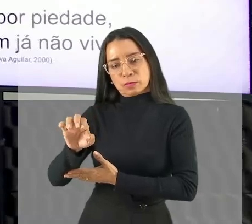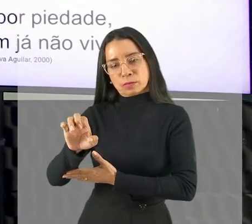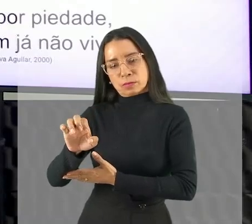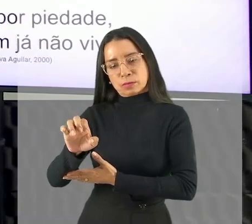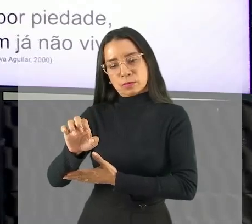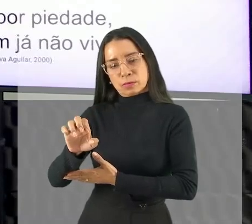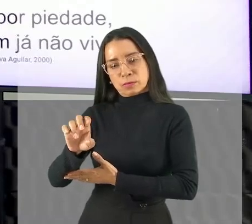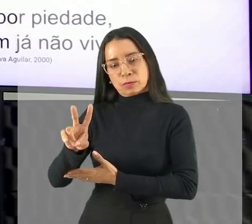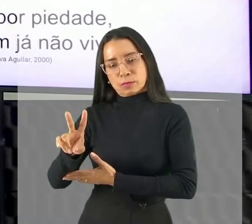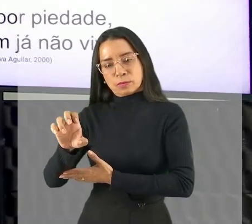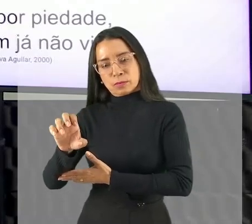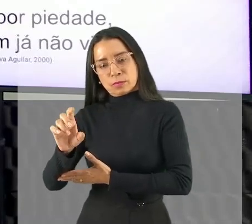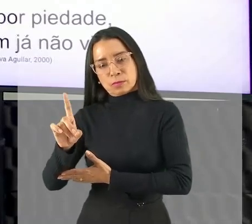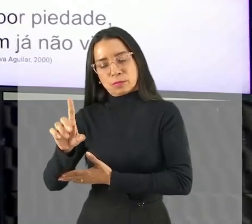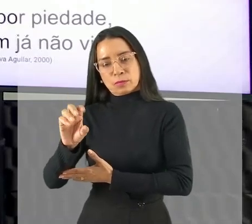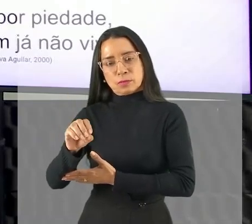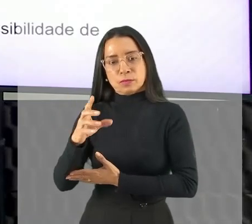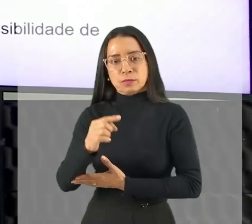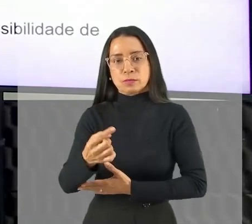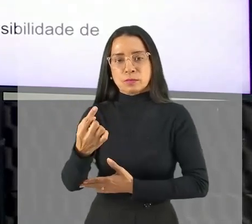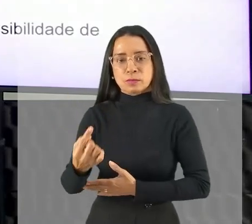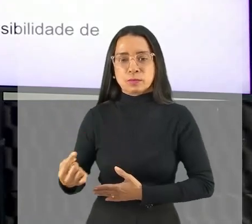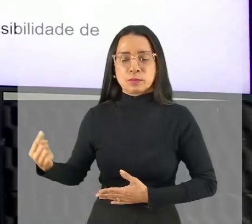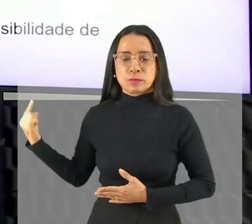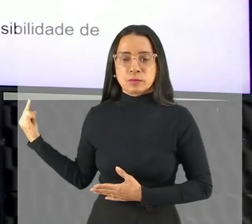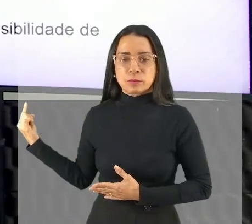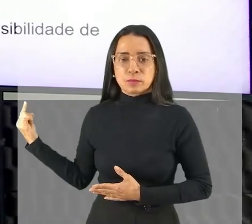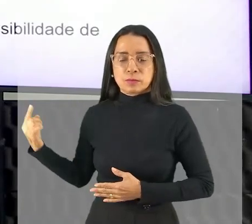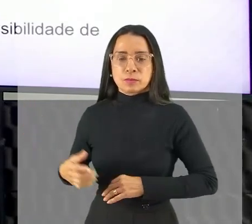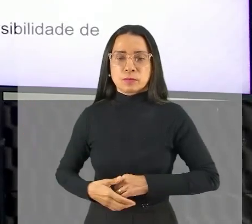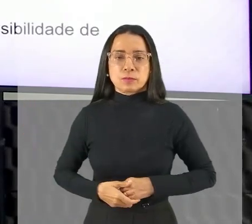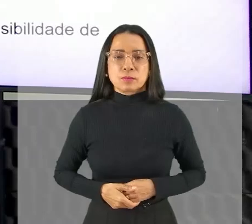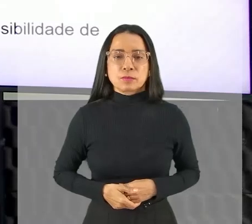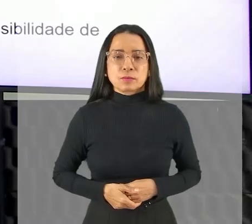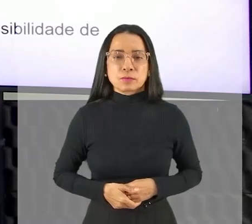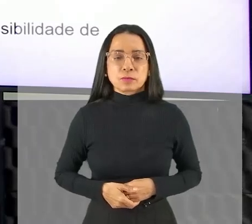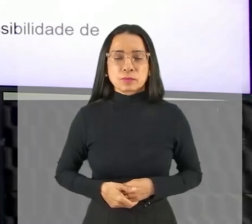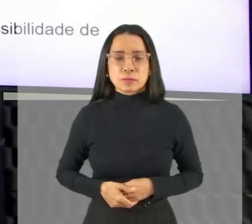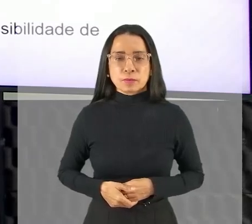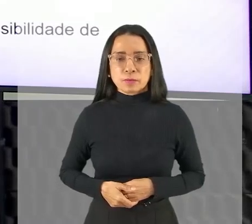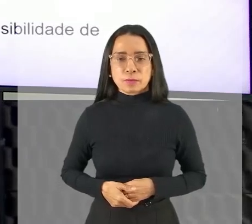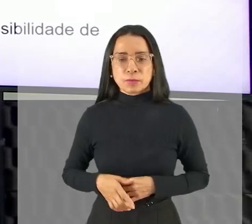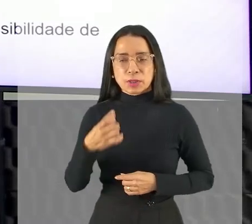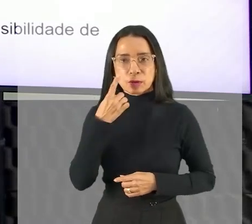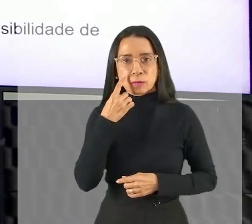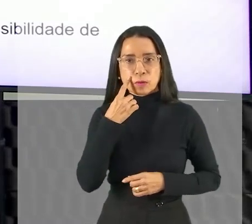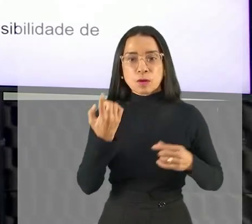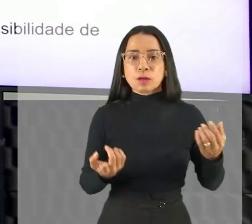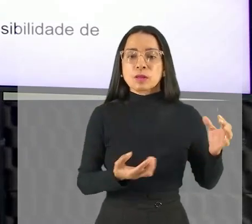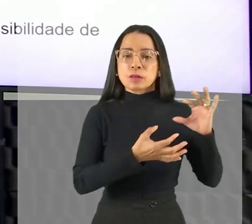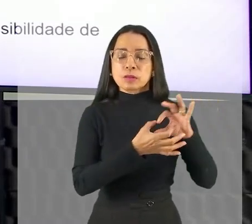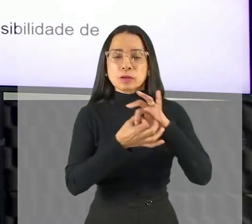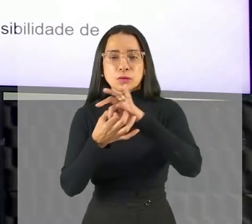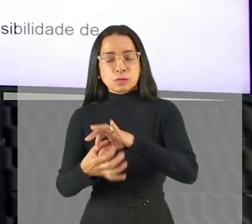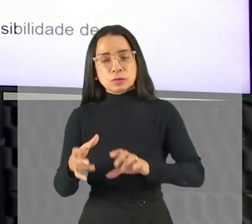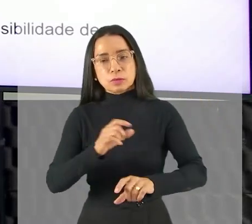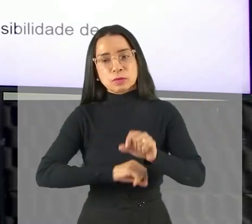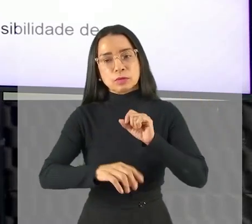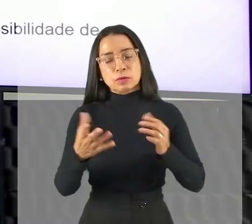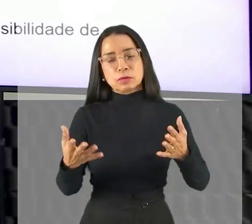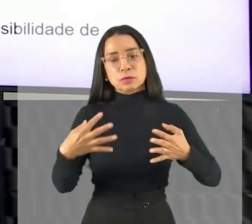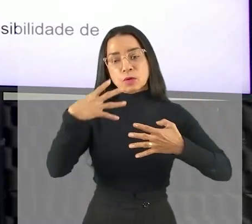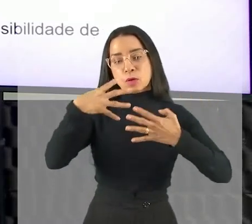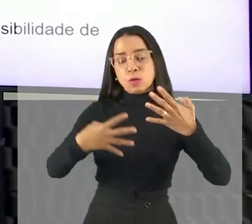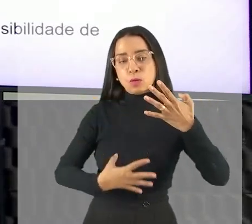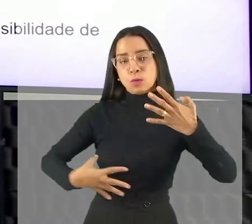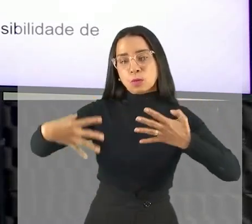principalmente essa segunda fase do romantismo da literatura. Considerando esse contexto, esse soneto que a gente trouxe do romantismo,